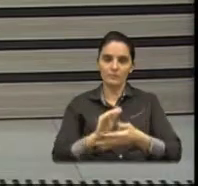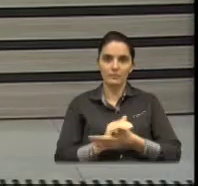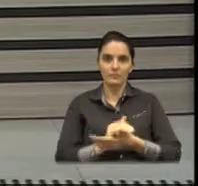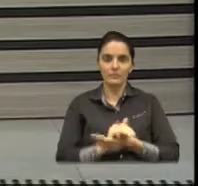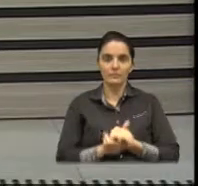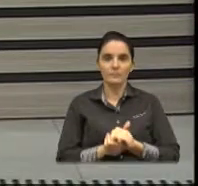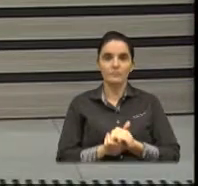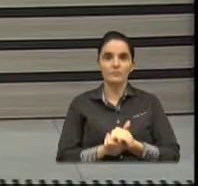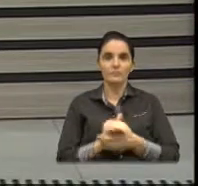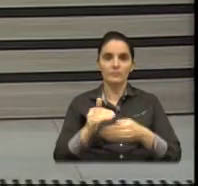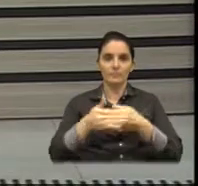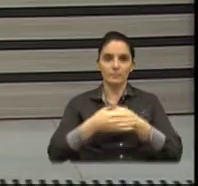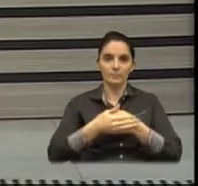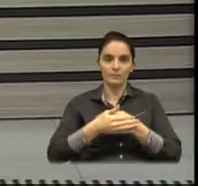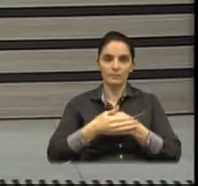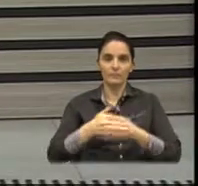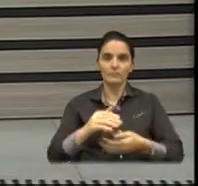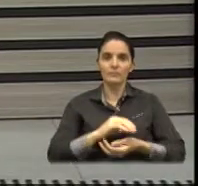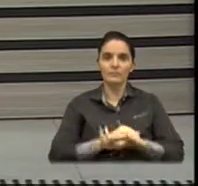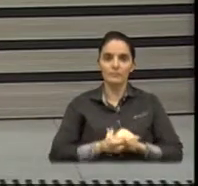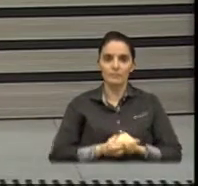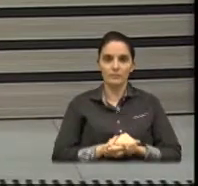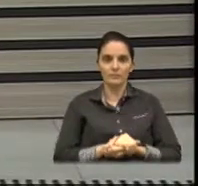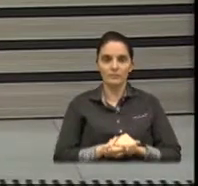Suspenso a sessão.